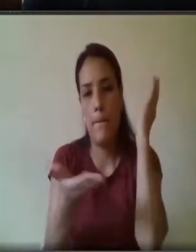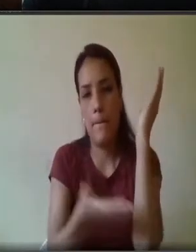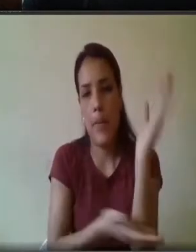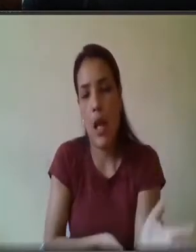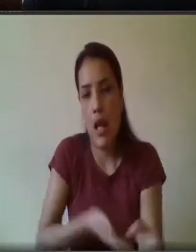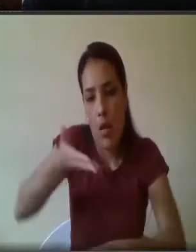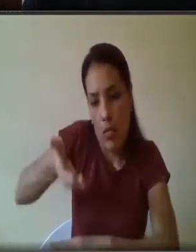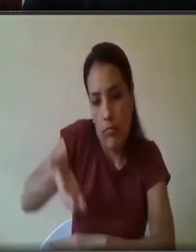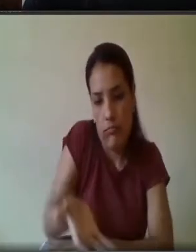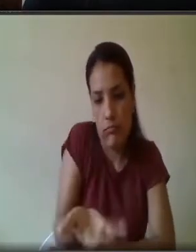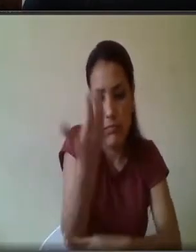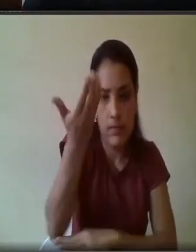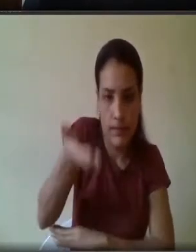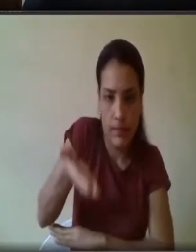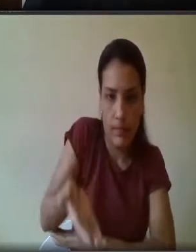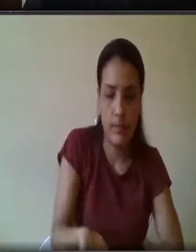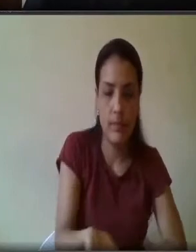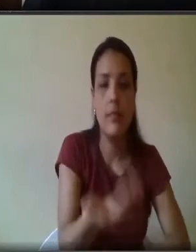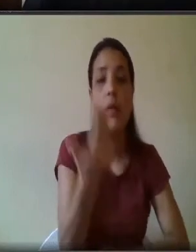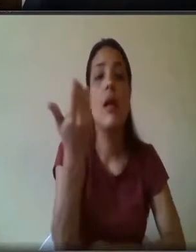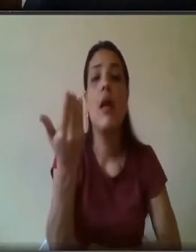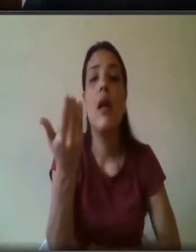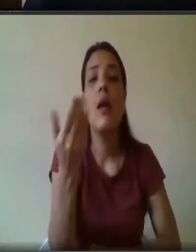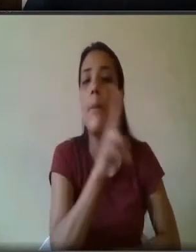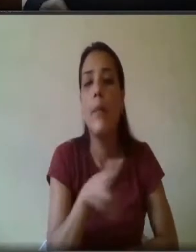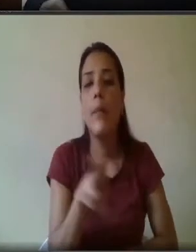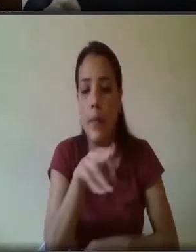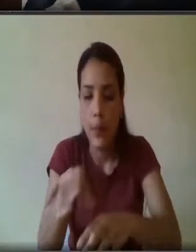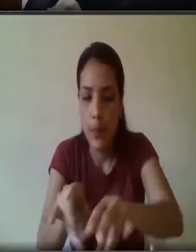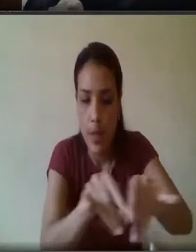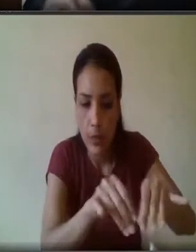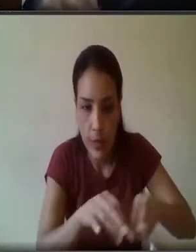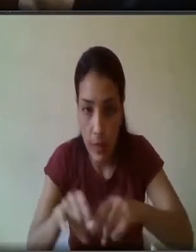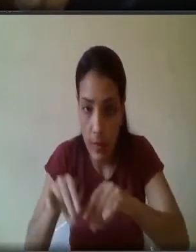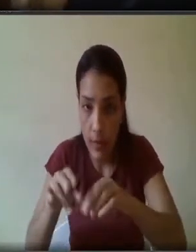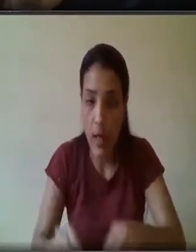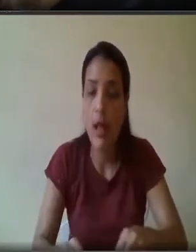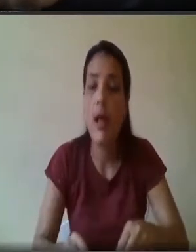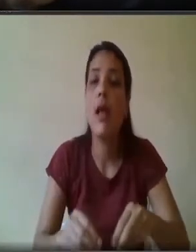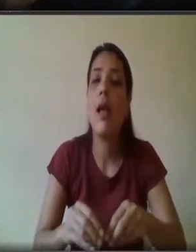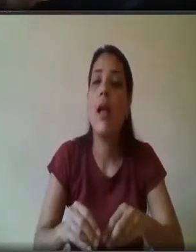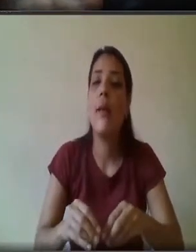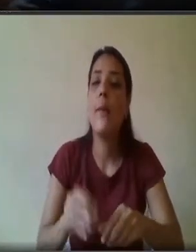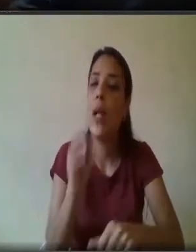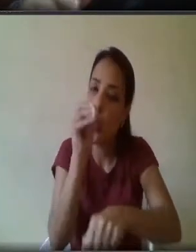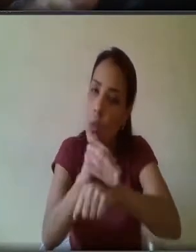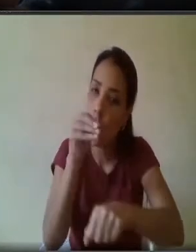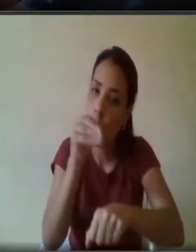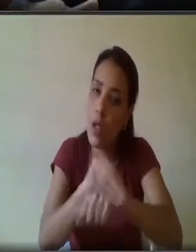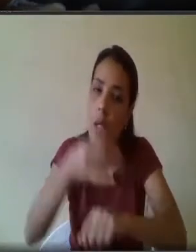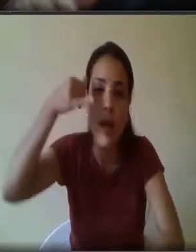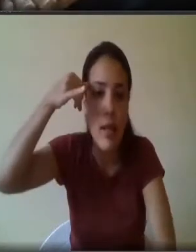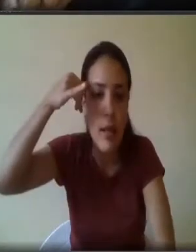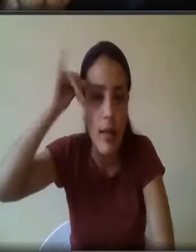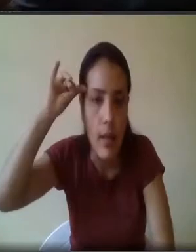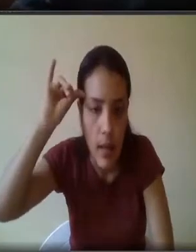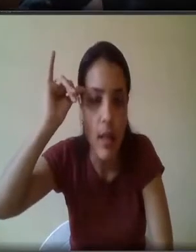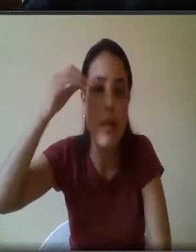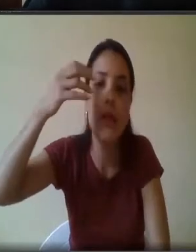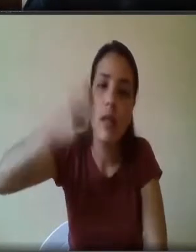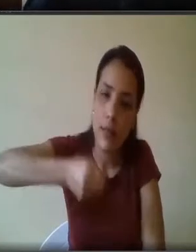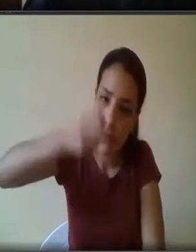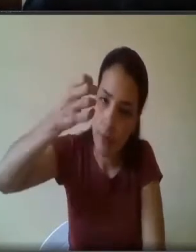da criação bovina, né, da criação de gado, essa criação de gado acaba promovendo